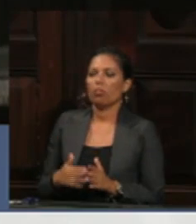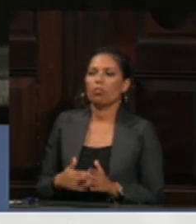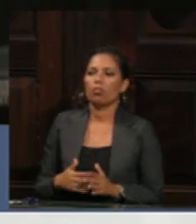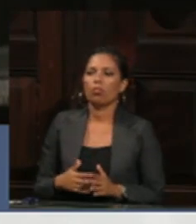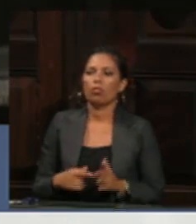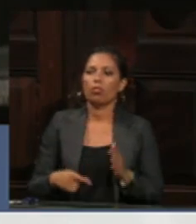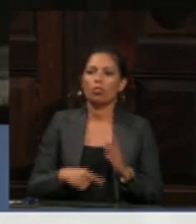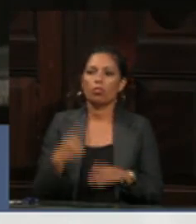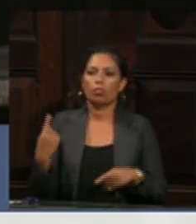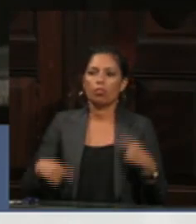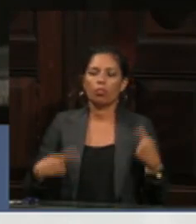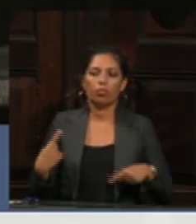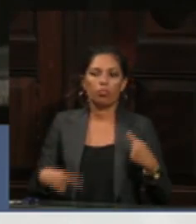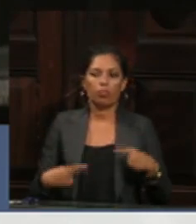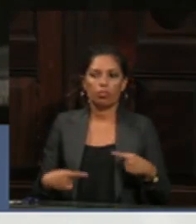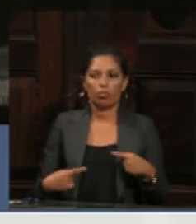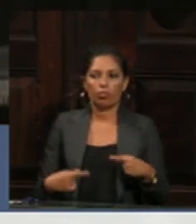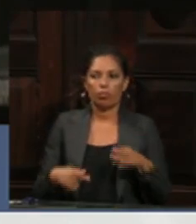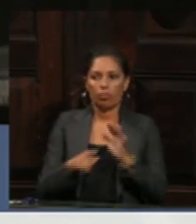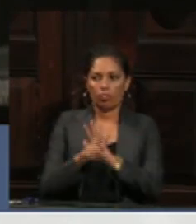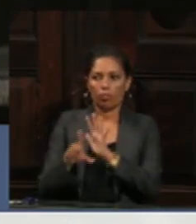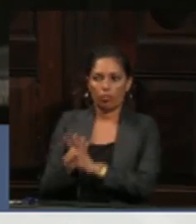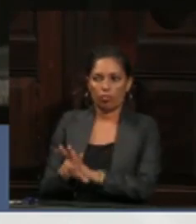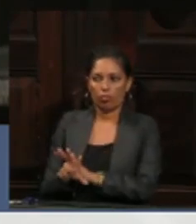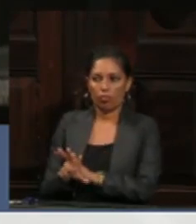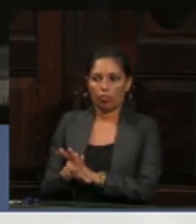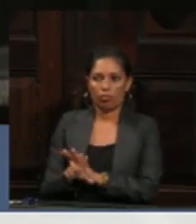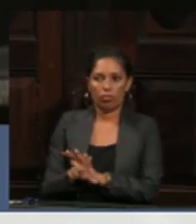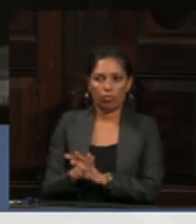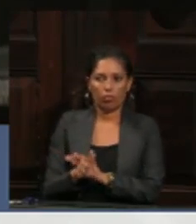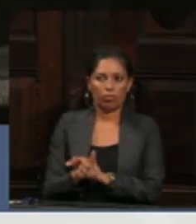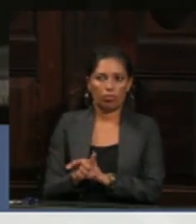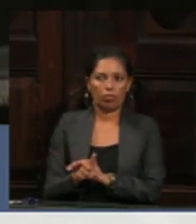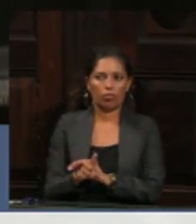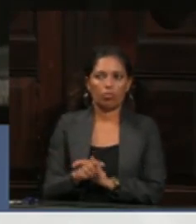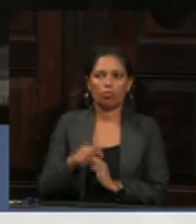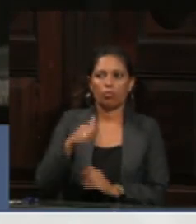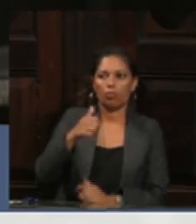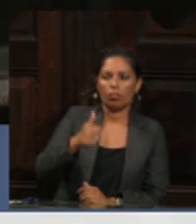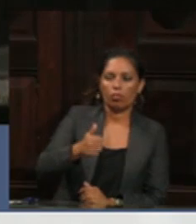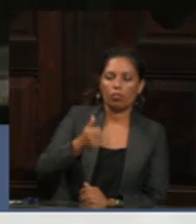em primeira discussão. Projeto de lei